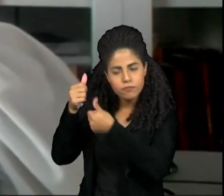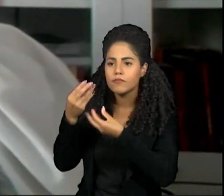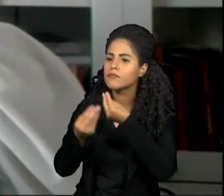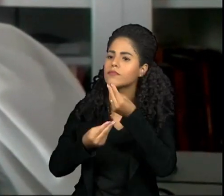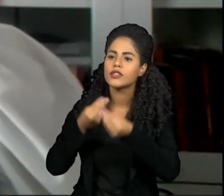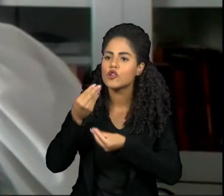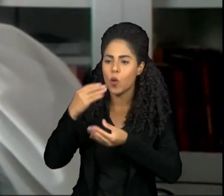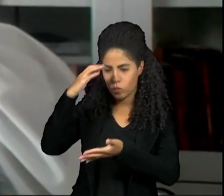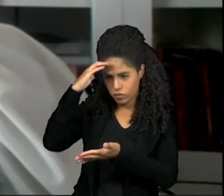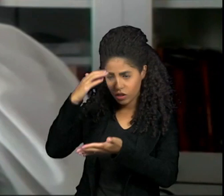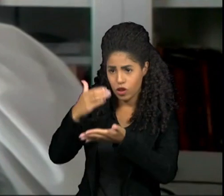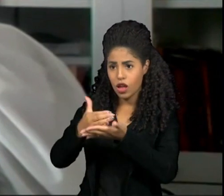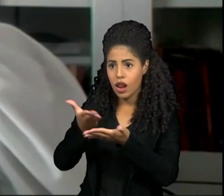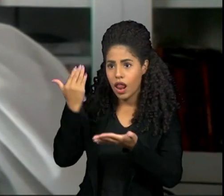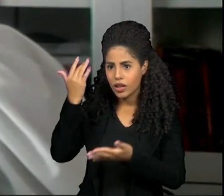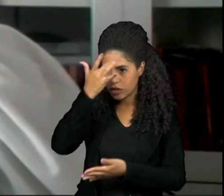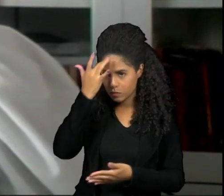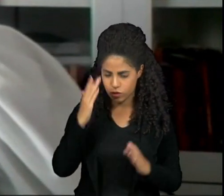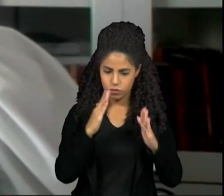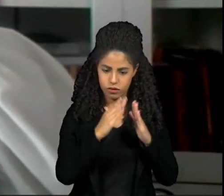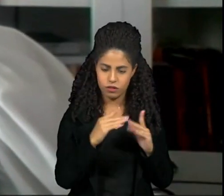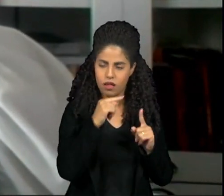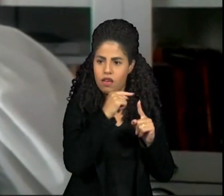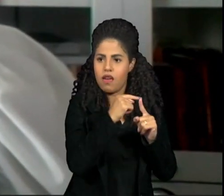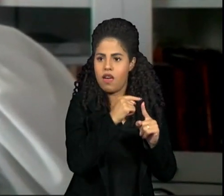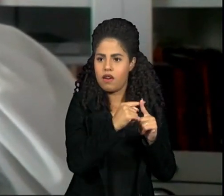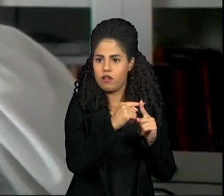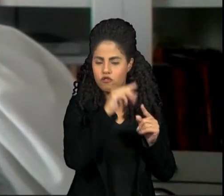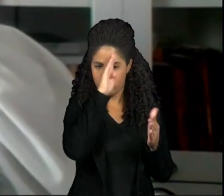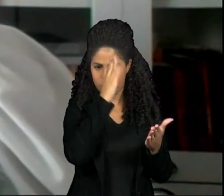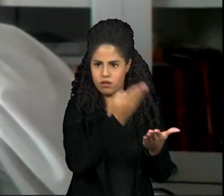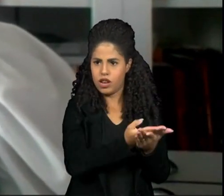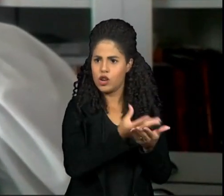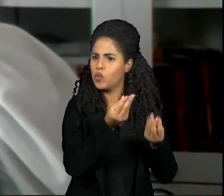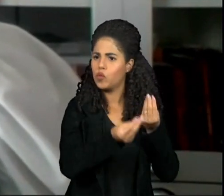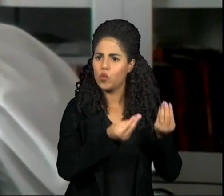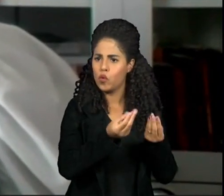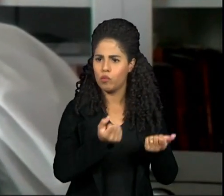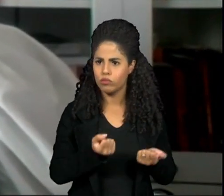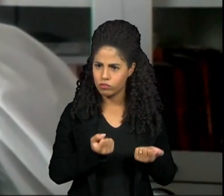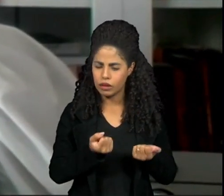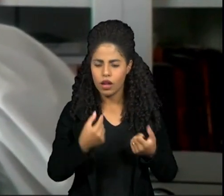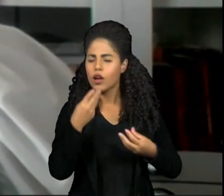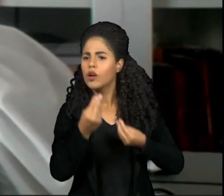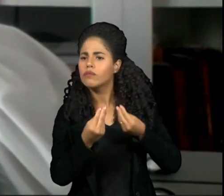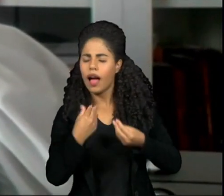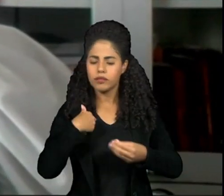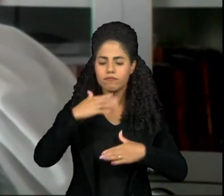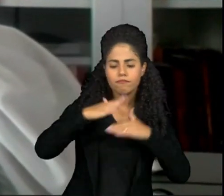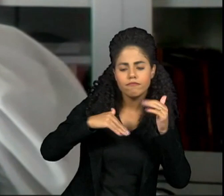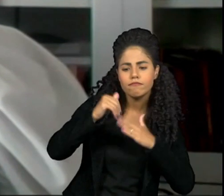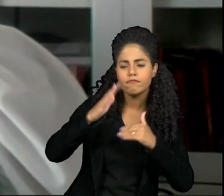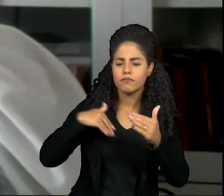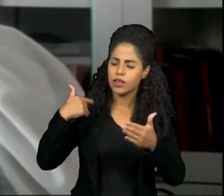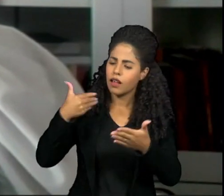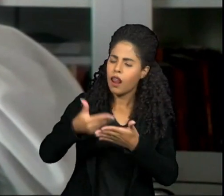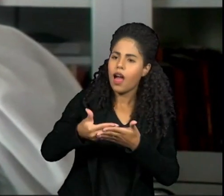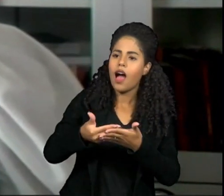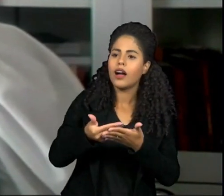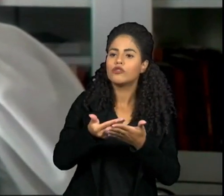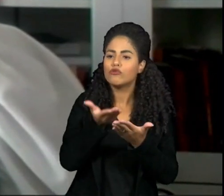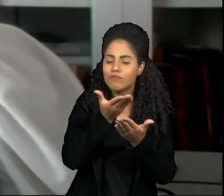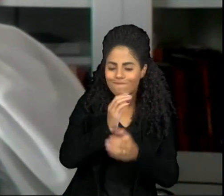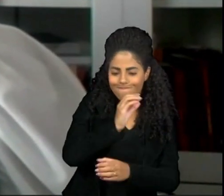da libertação dos pentecostais, ela é muito baseada numa prática cristã muito